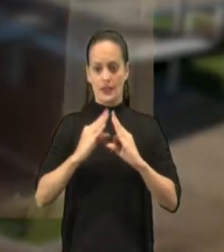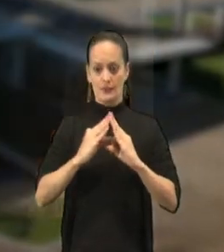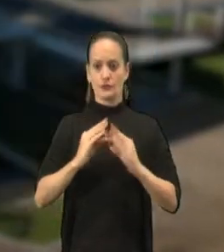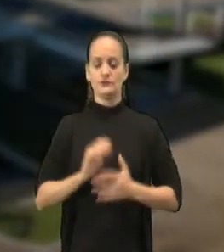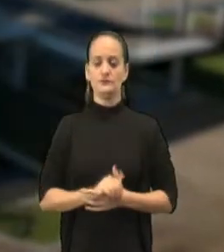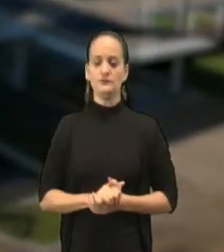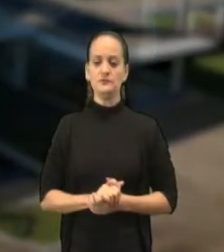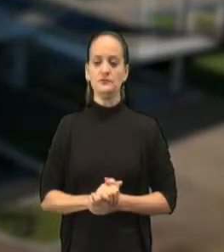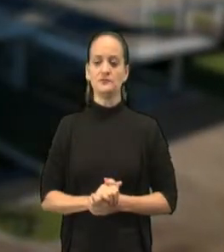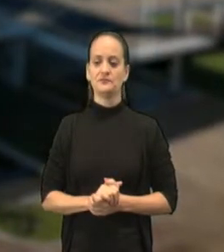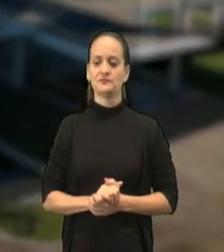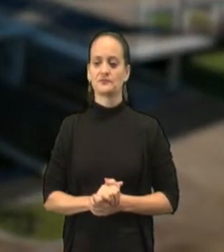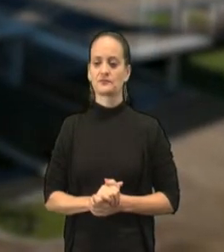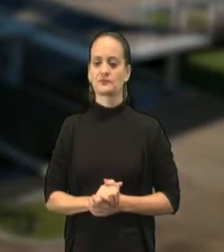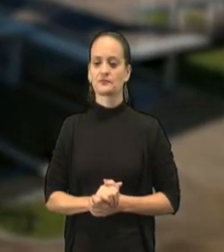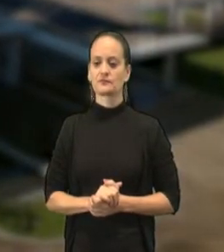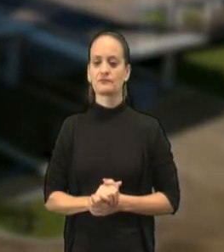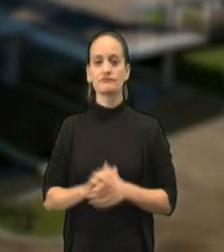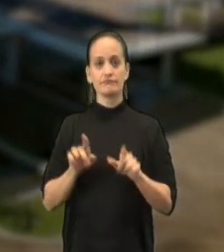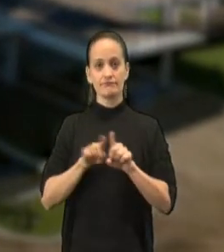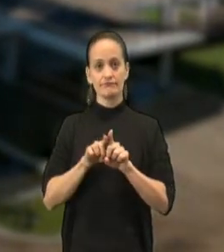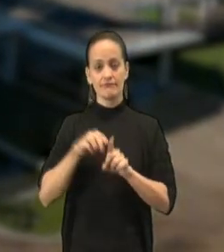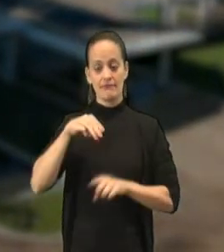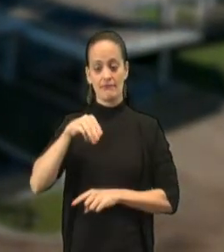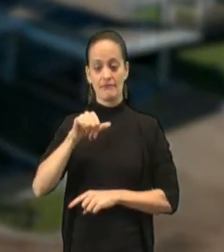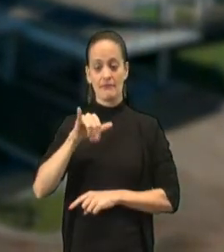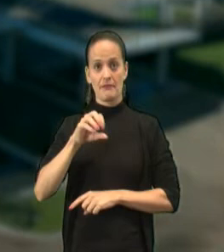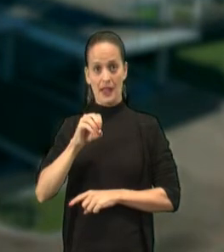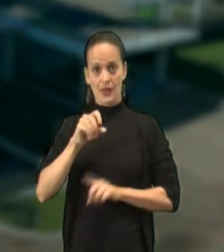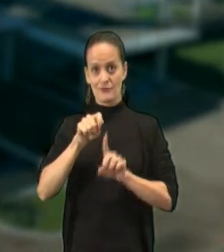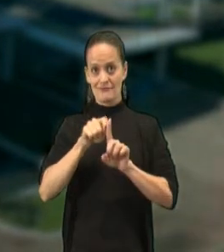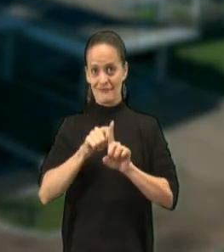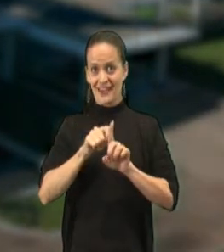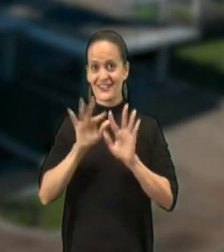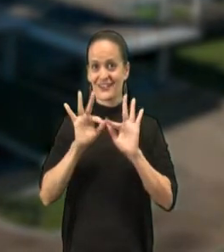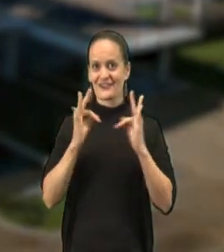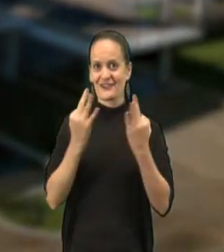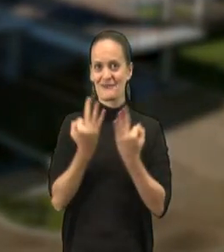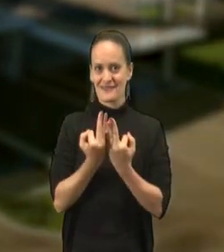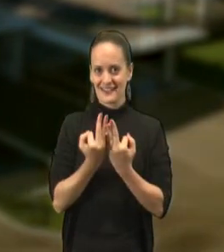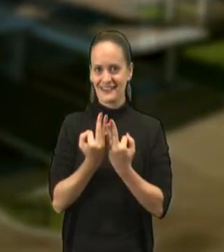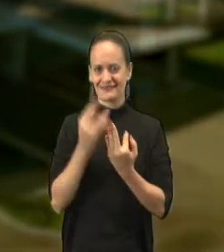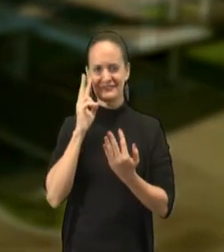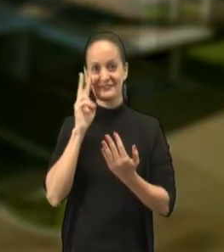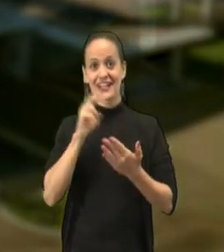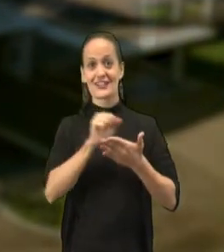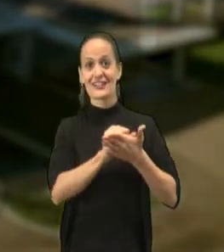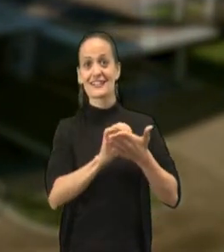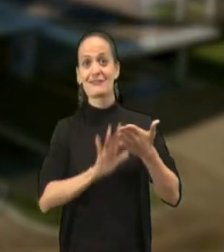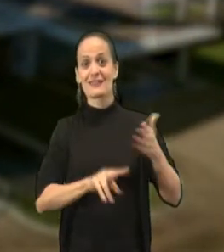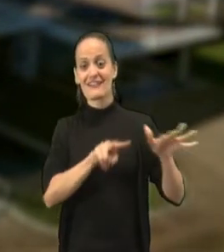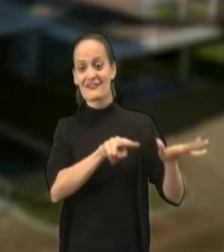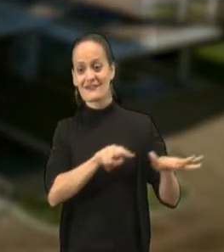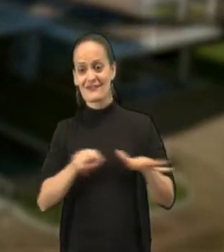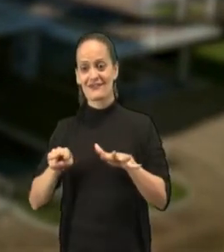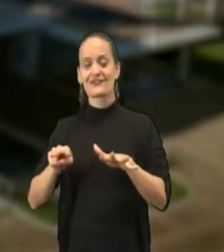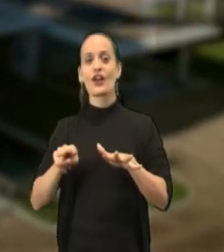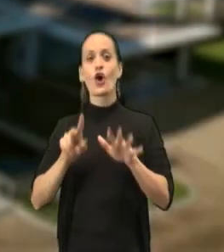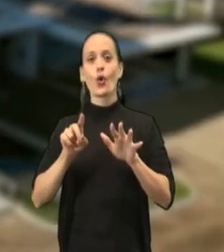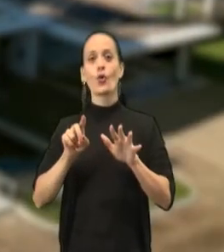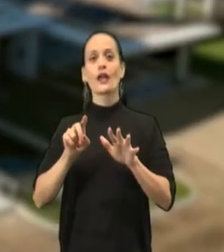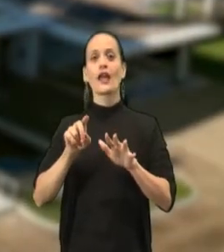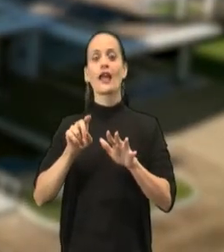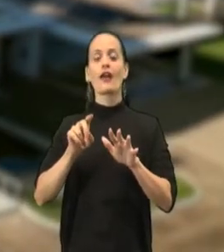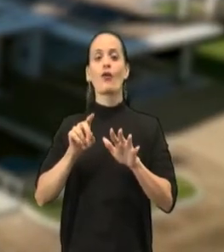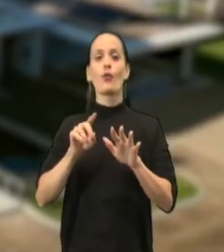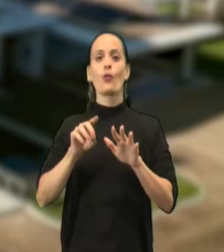etapa. Maio é o mês da família. Acompanhe as atividades semanais que o MECFAM programou